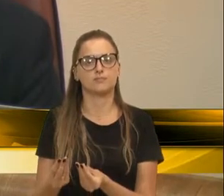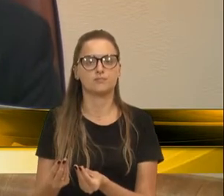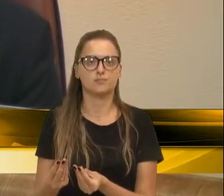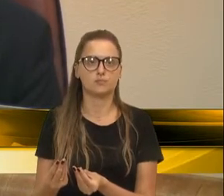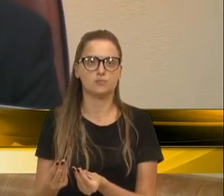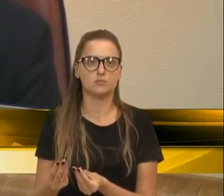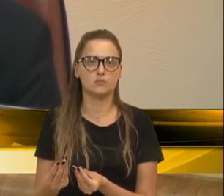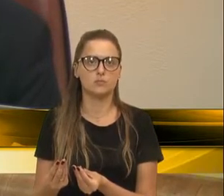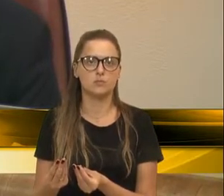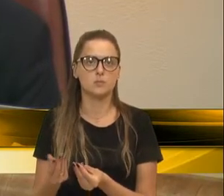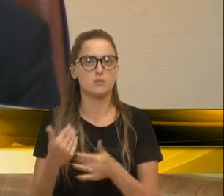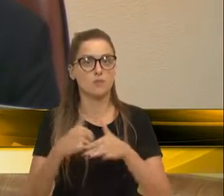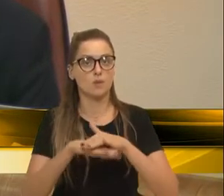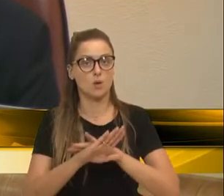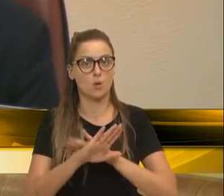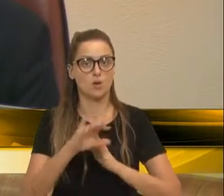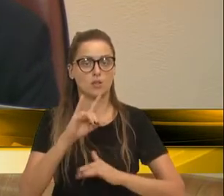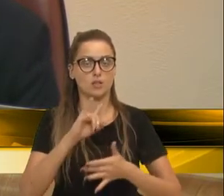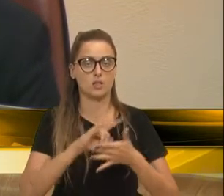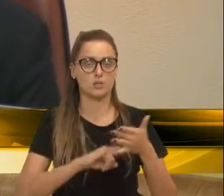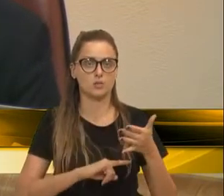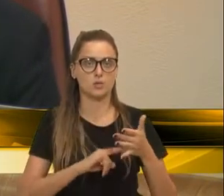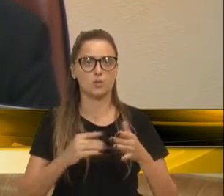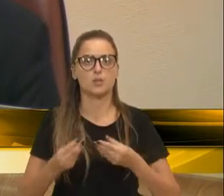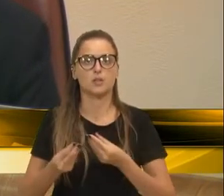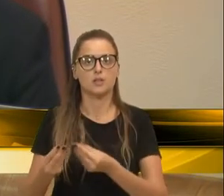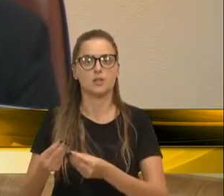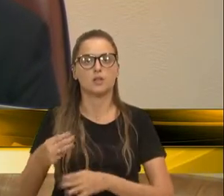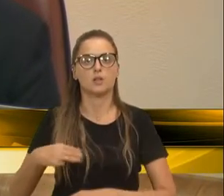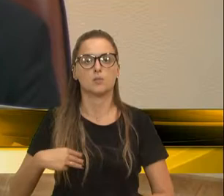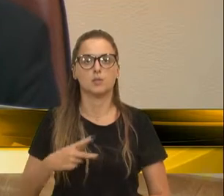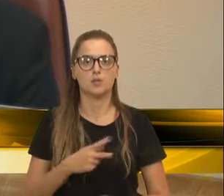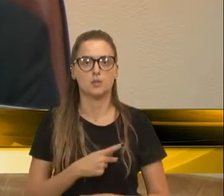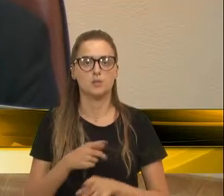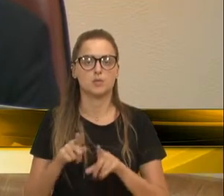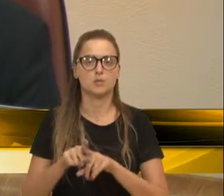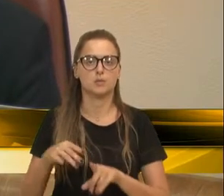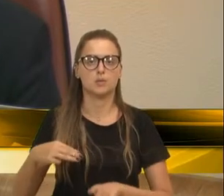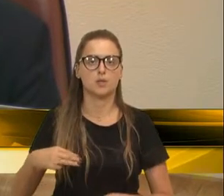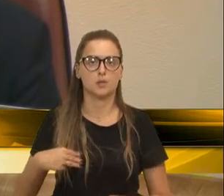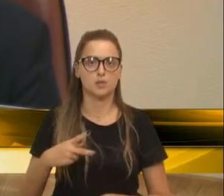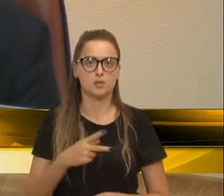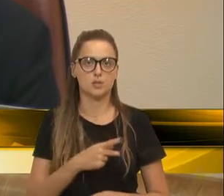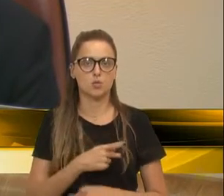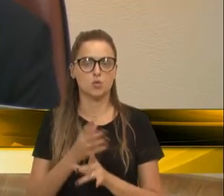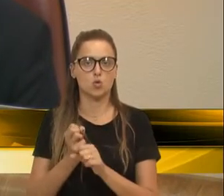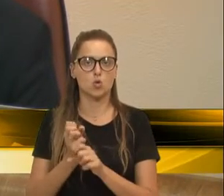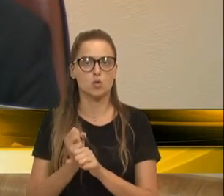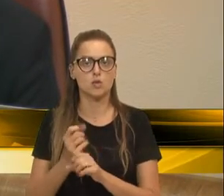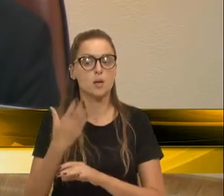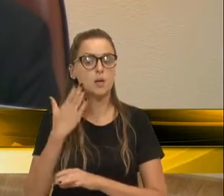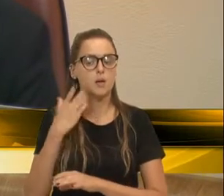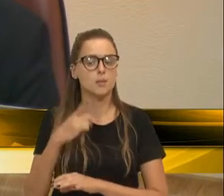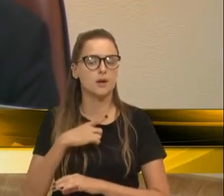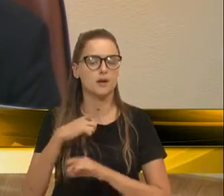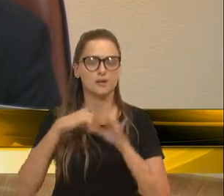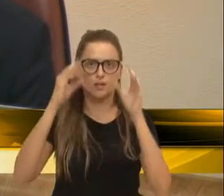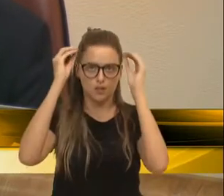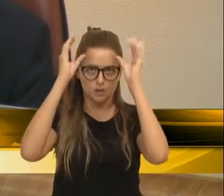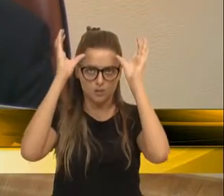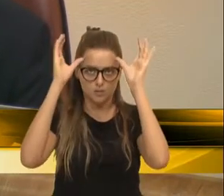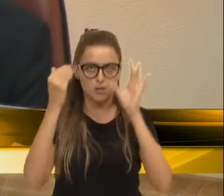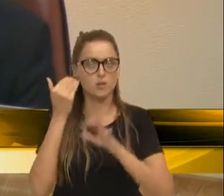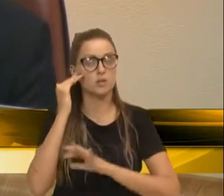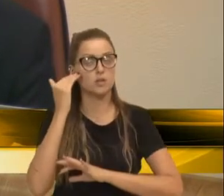previamente ou ao arquivamento, remessa ao Ministério Público Estadual e ao Ministério Público de Contas para o conhecimento, e assim,